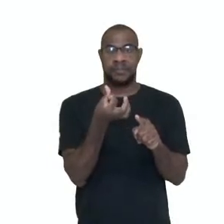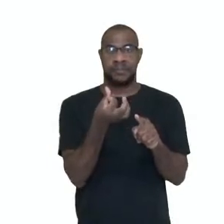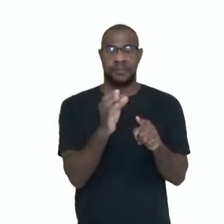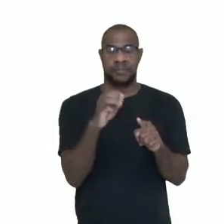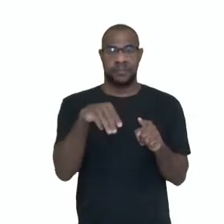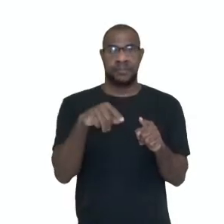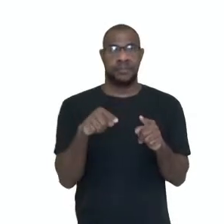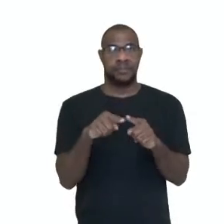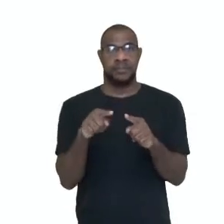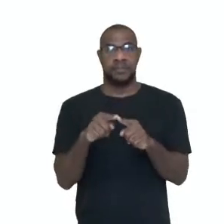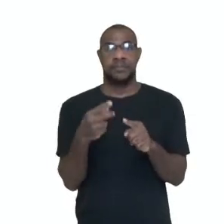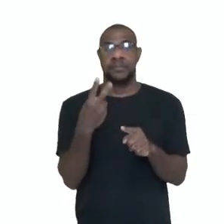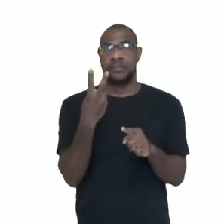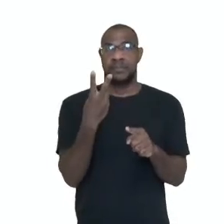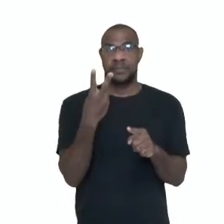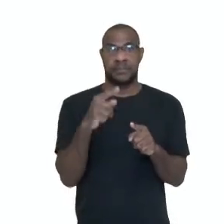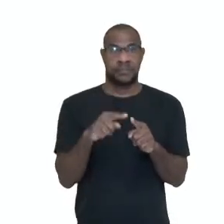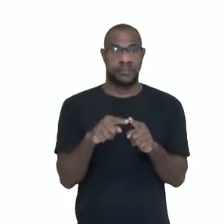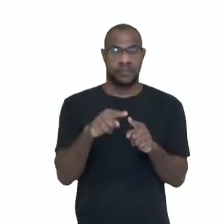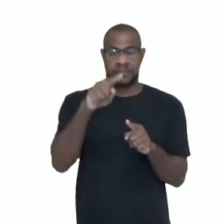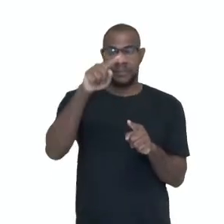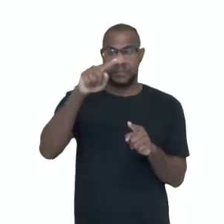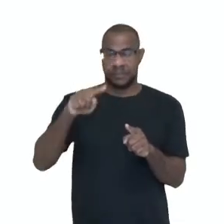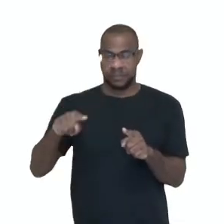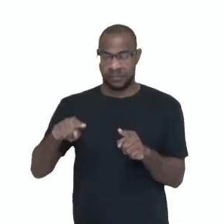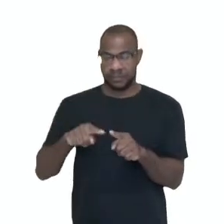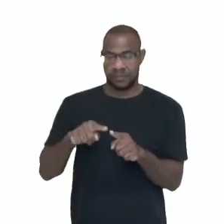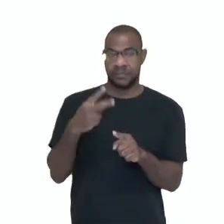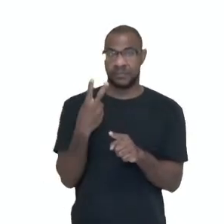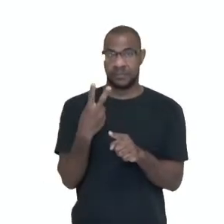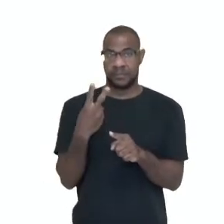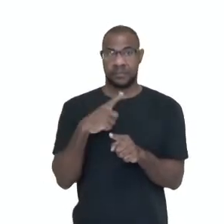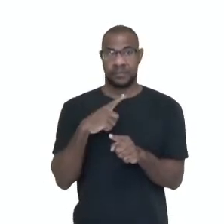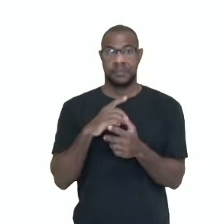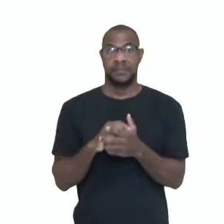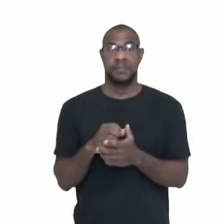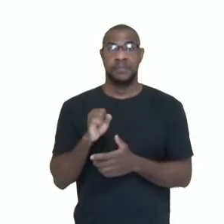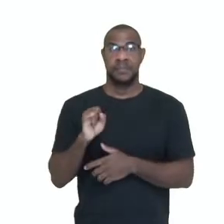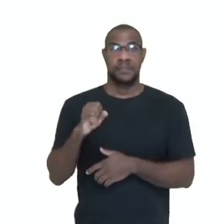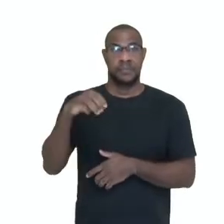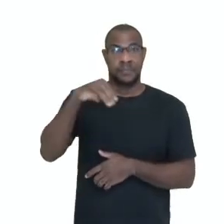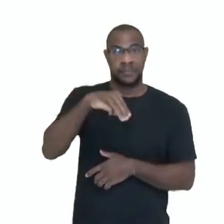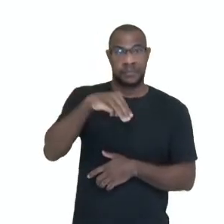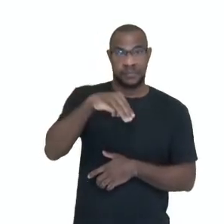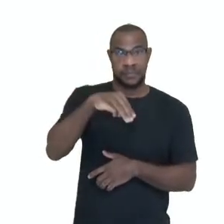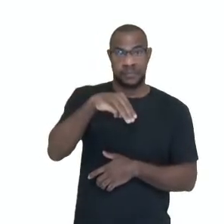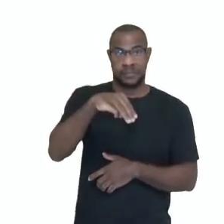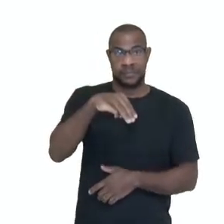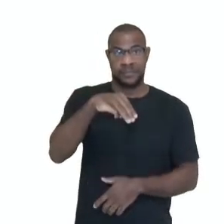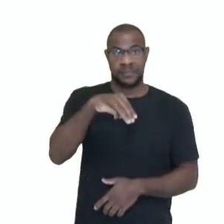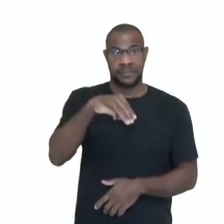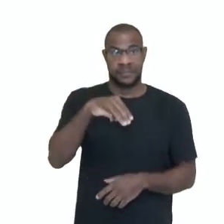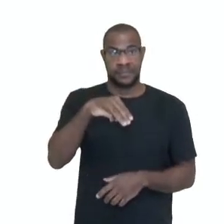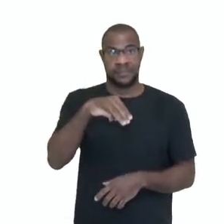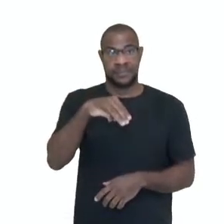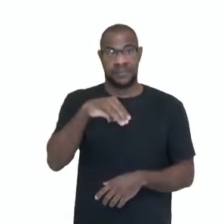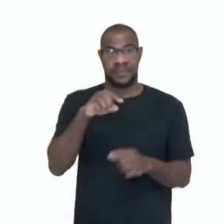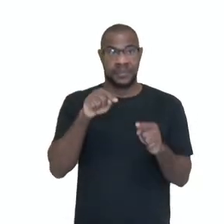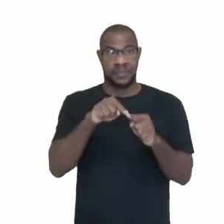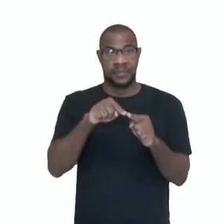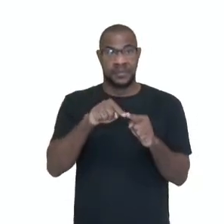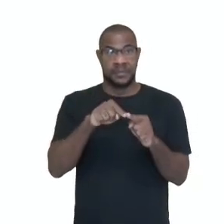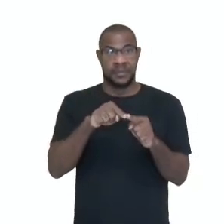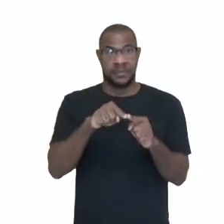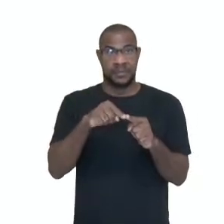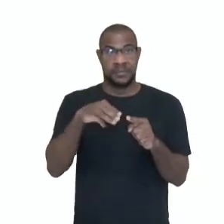E 2 triângulos, os que estão aqui na cor verde. Se M é o ponto médio de AB, qual é a área